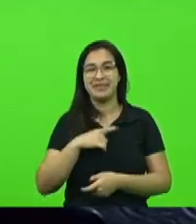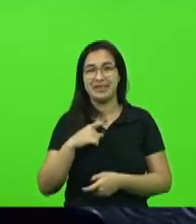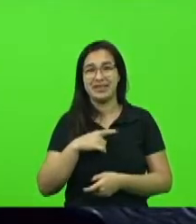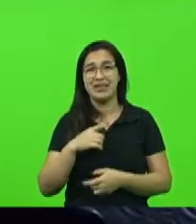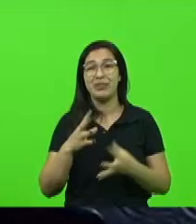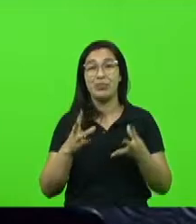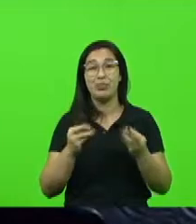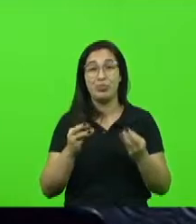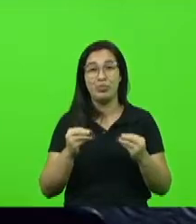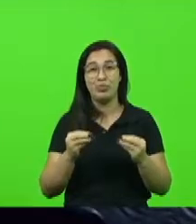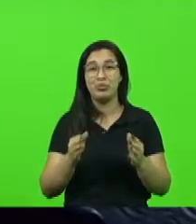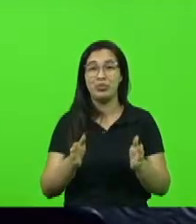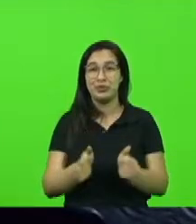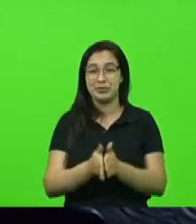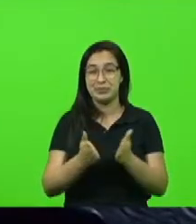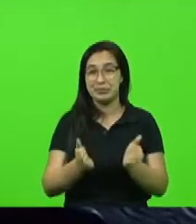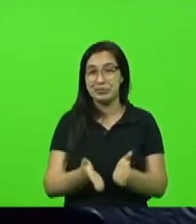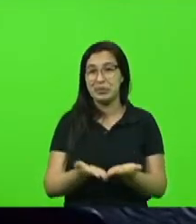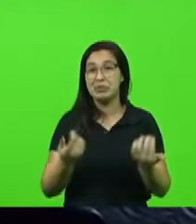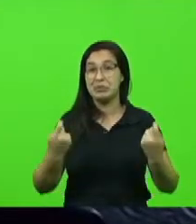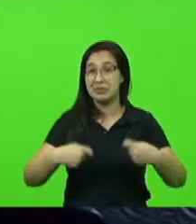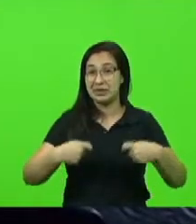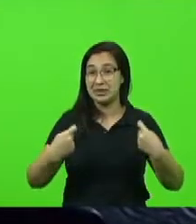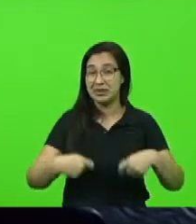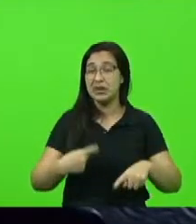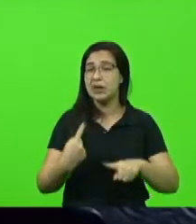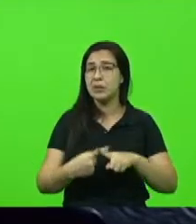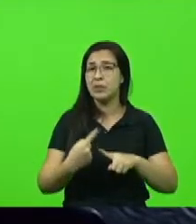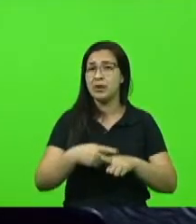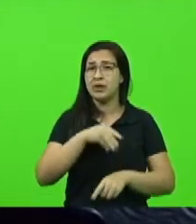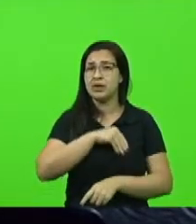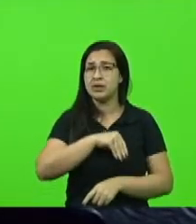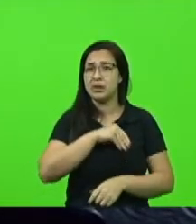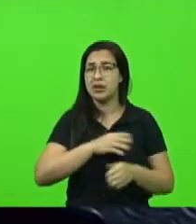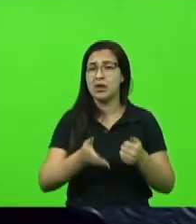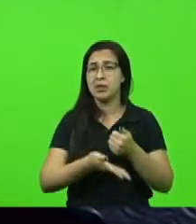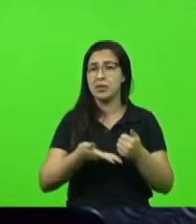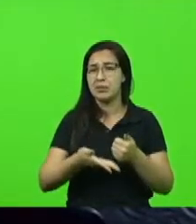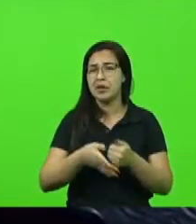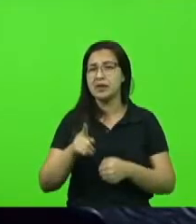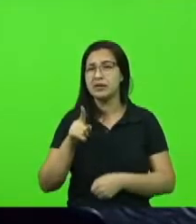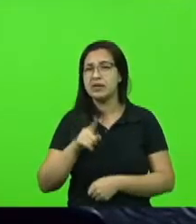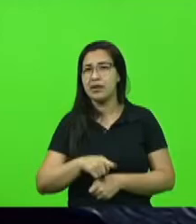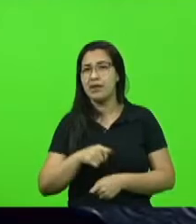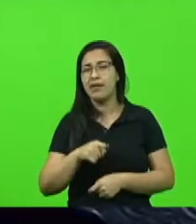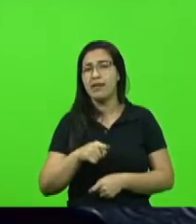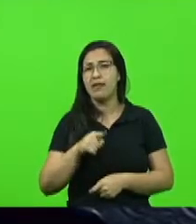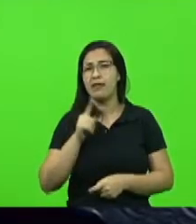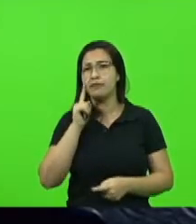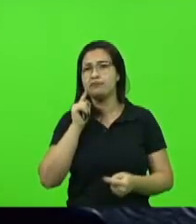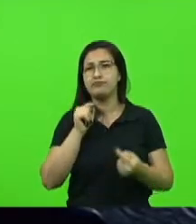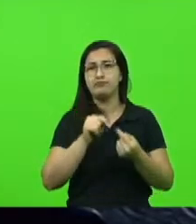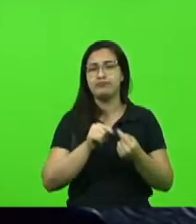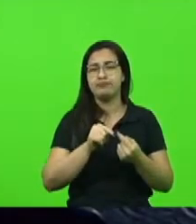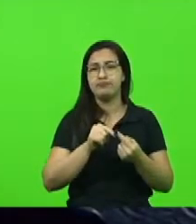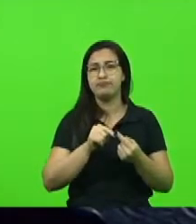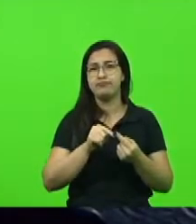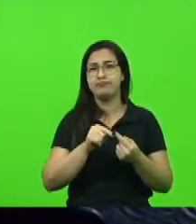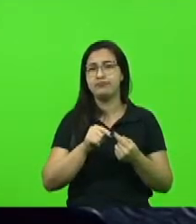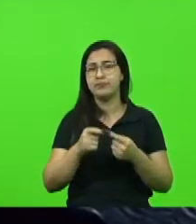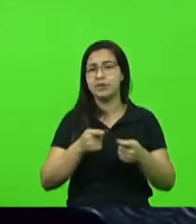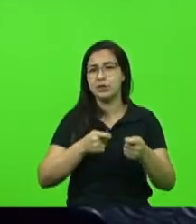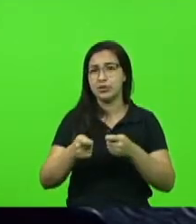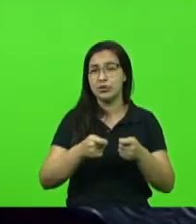necessitadas desse país. Por que o salário mínimo funciona como um guia para os demais salários da economia, e quando o salário